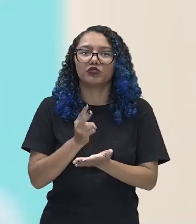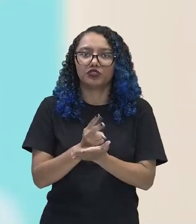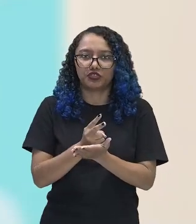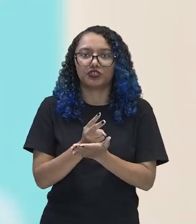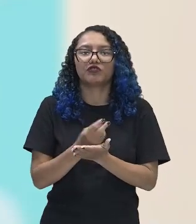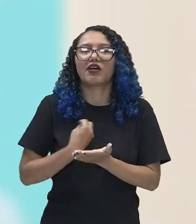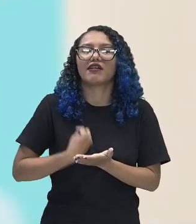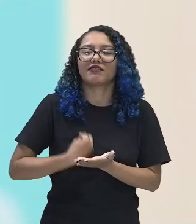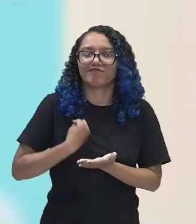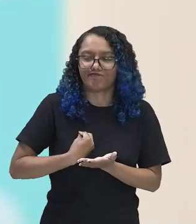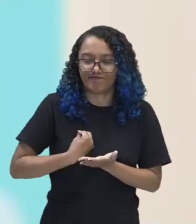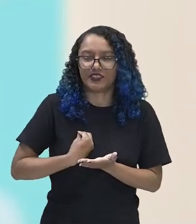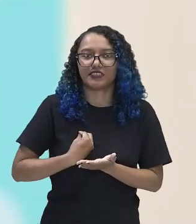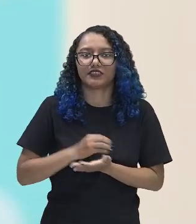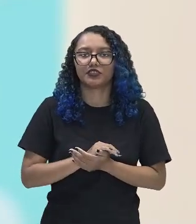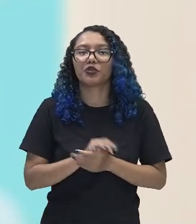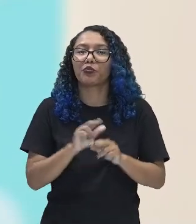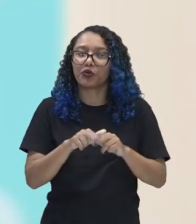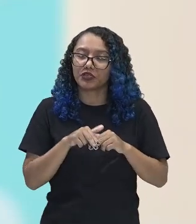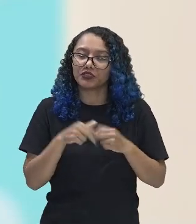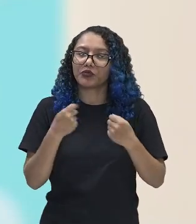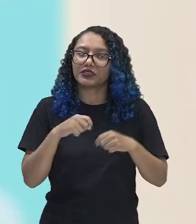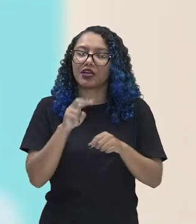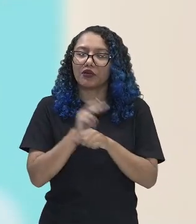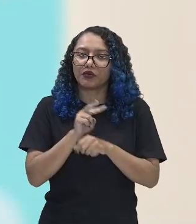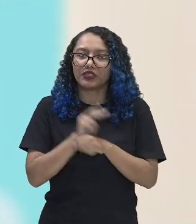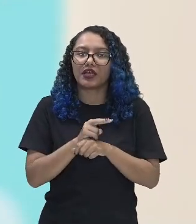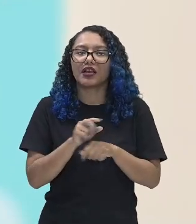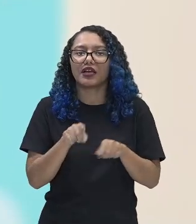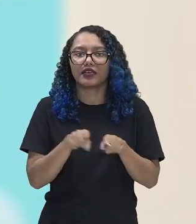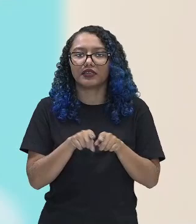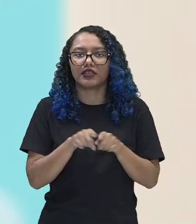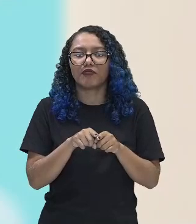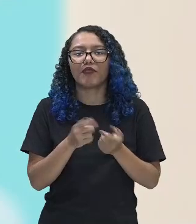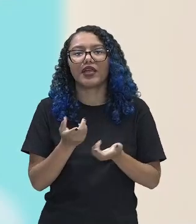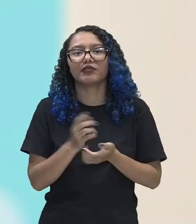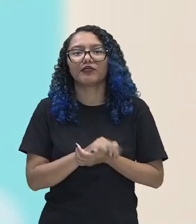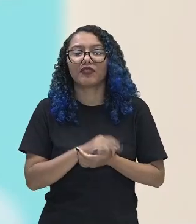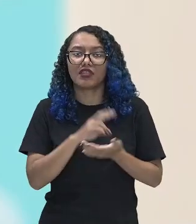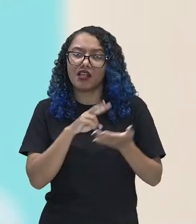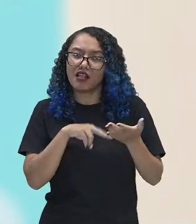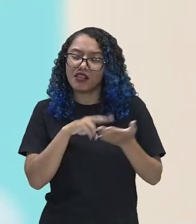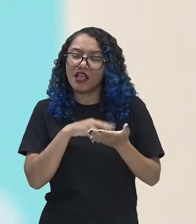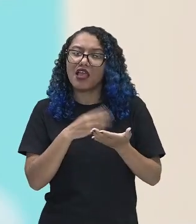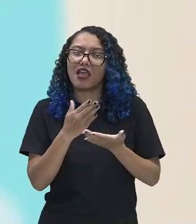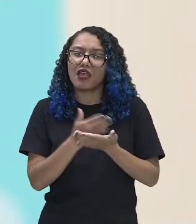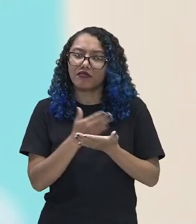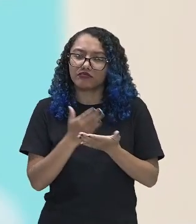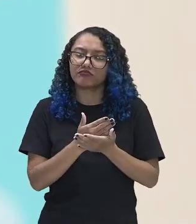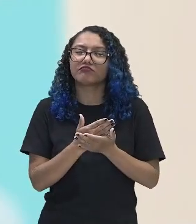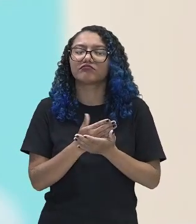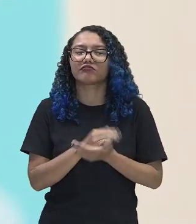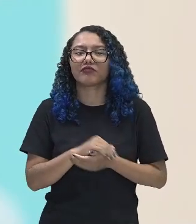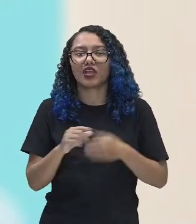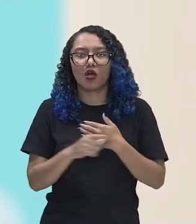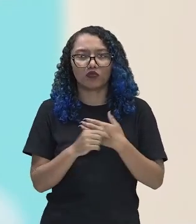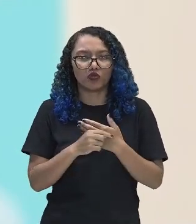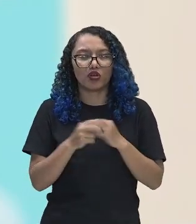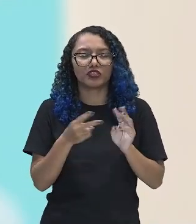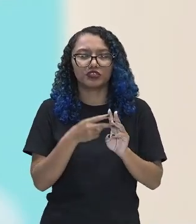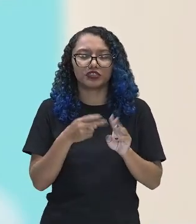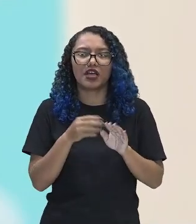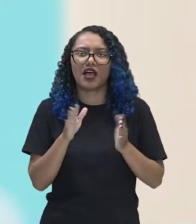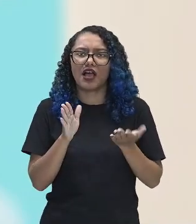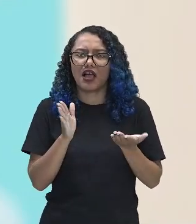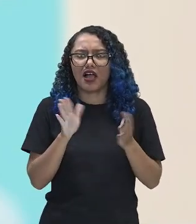nós temos que preservar e acreditar nesses autores indígenas. Afinal, muitas vezes nós deixamos esses autores de lado, não é? Mas